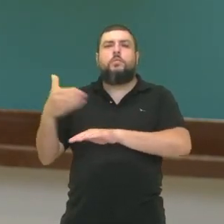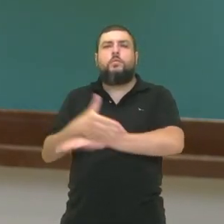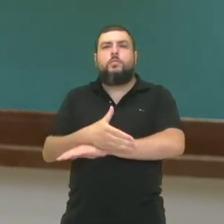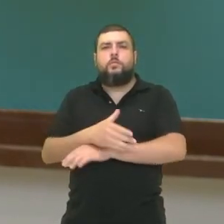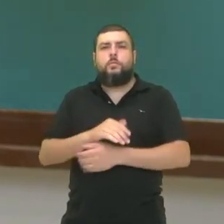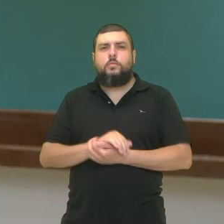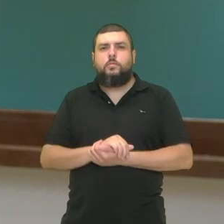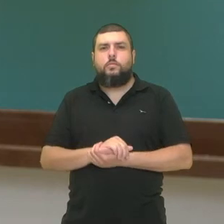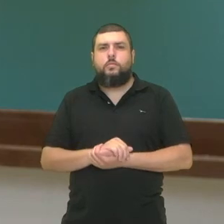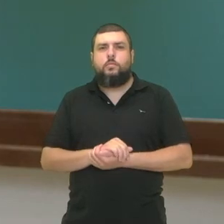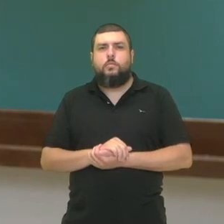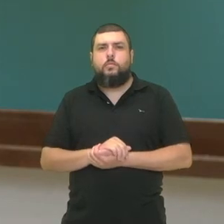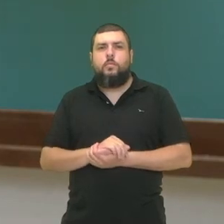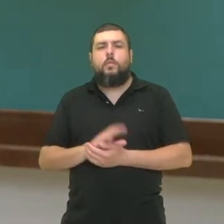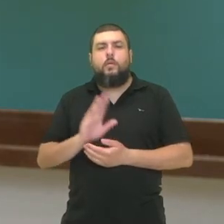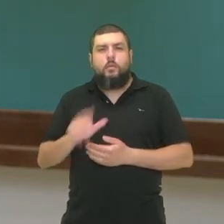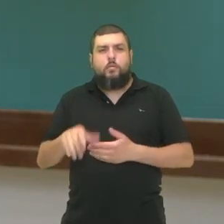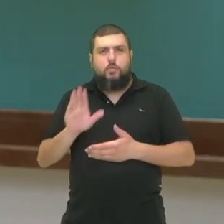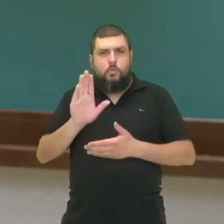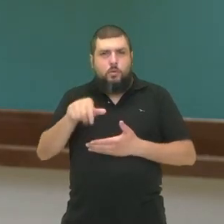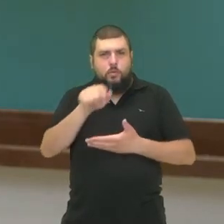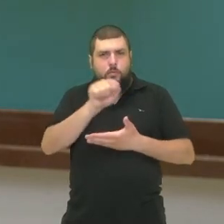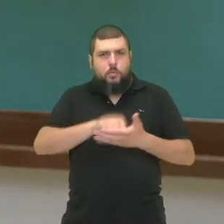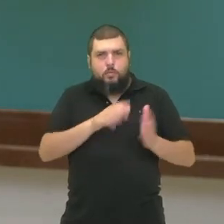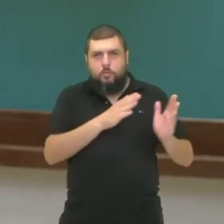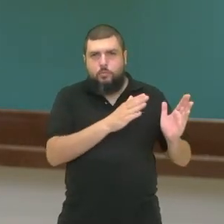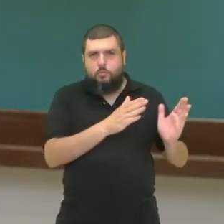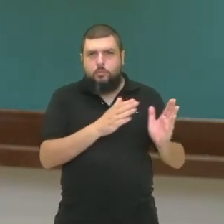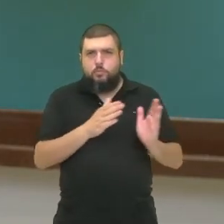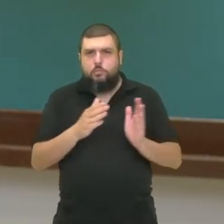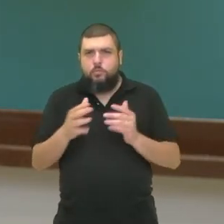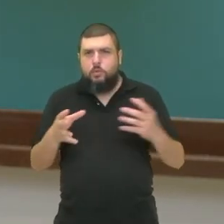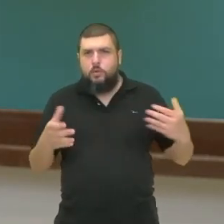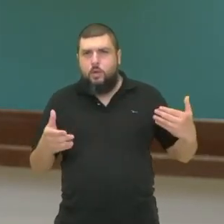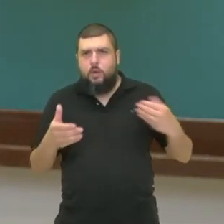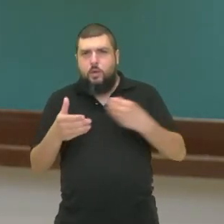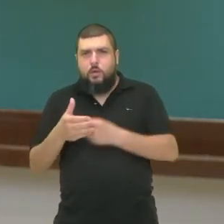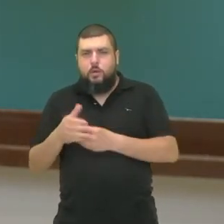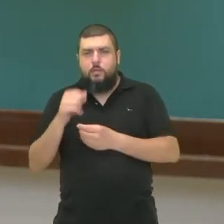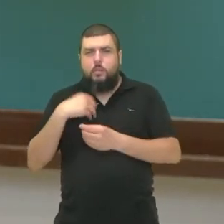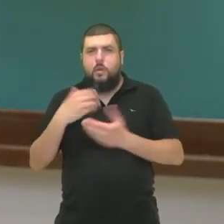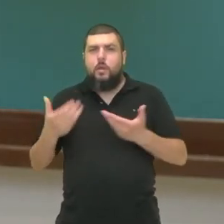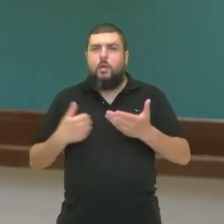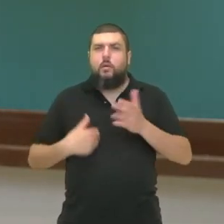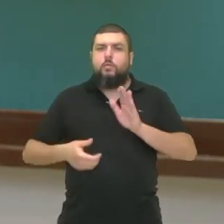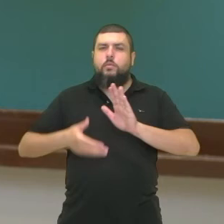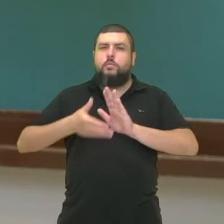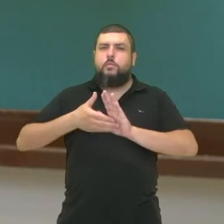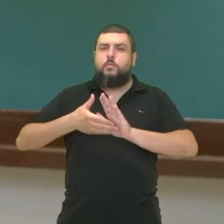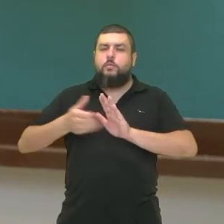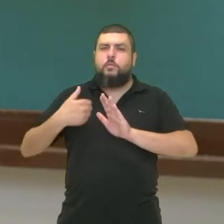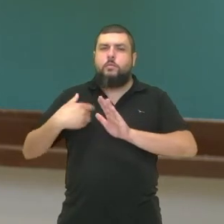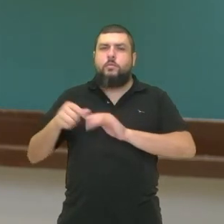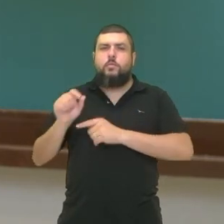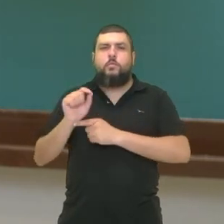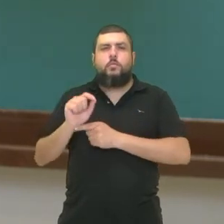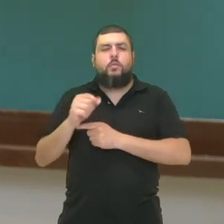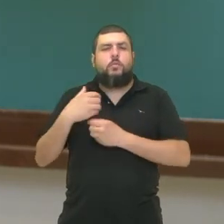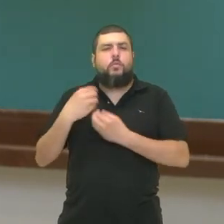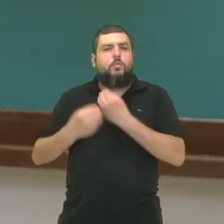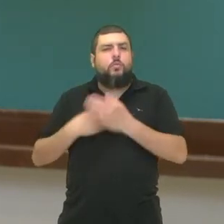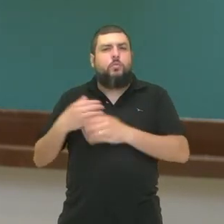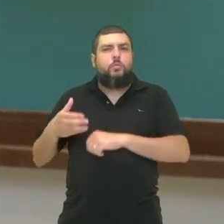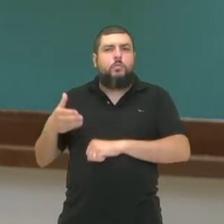considerando tudo que você escreveu, relendo, propõe agora uma proposta, uma